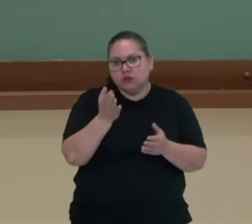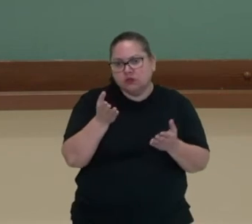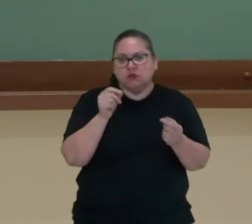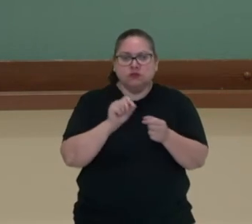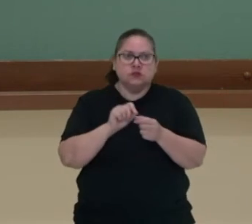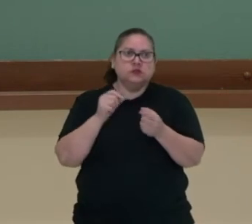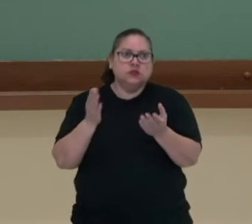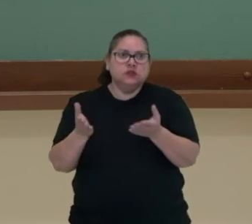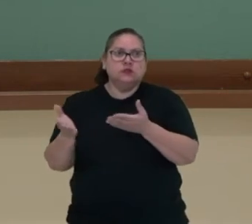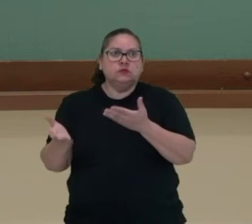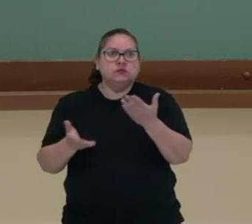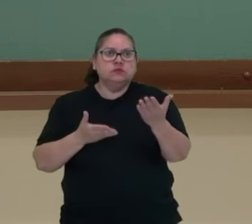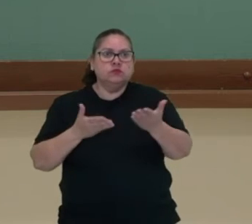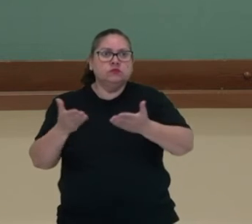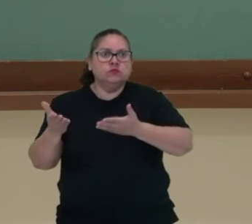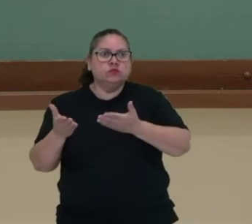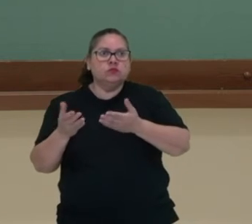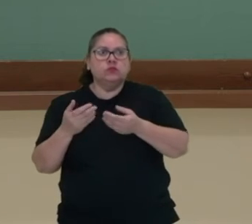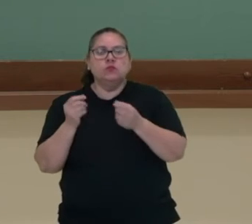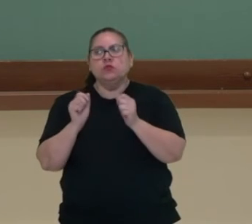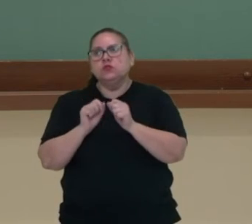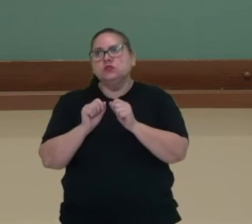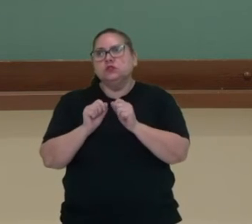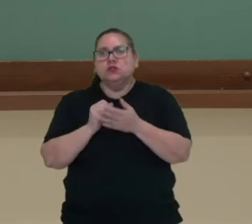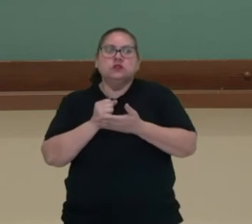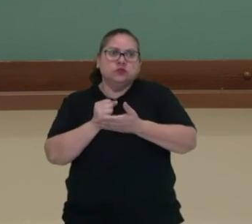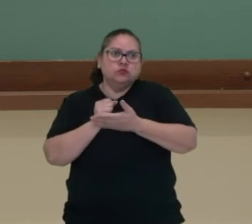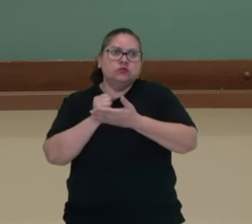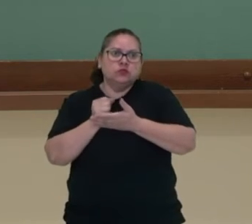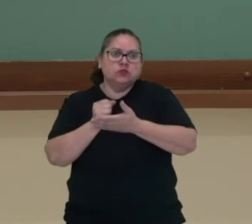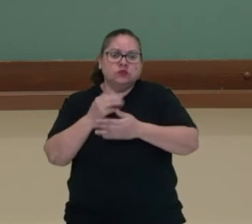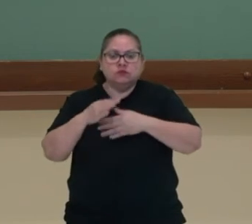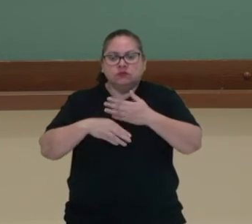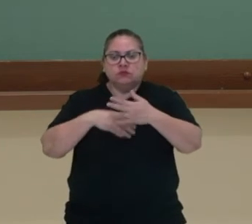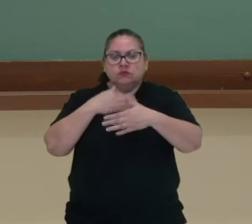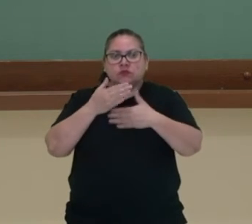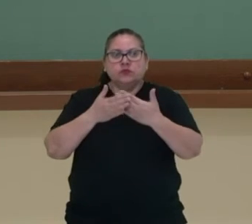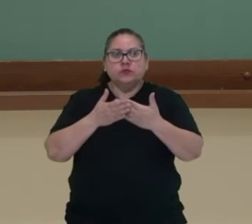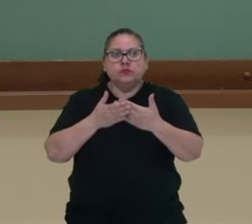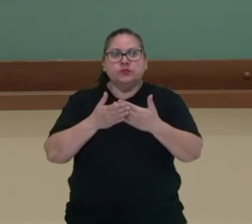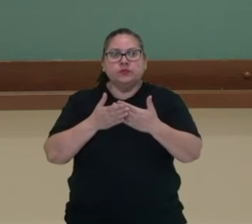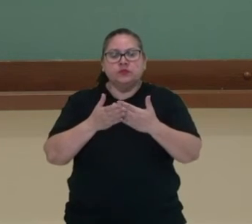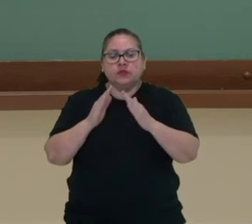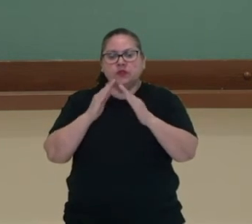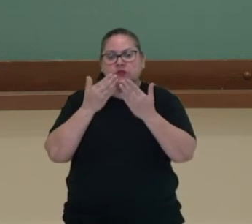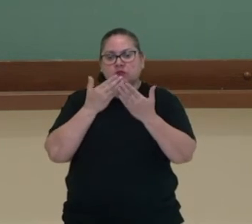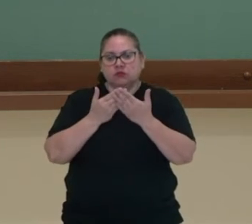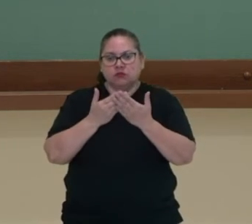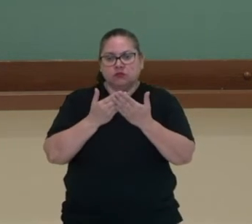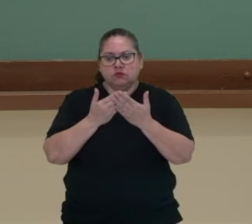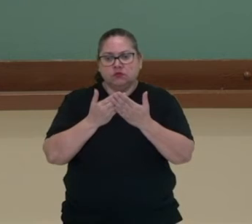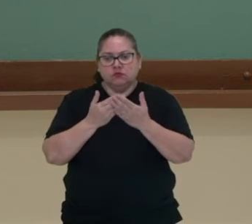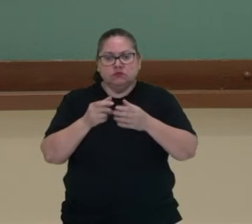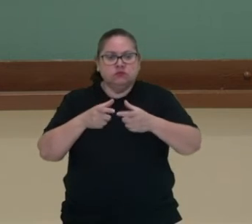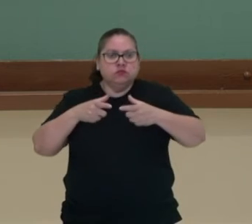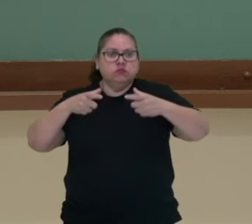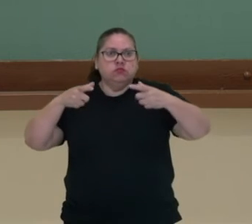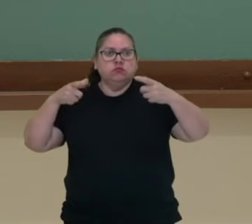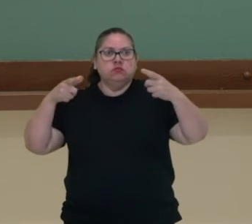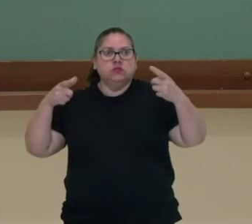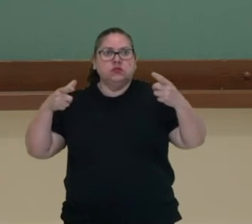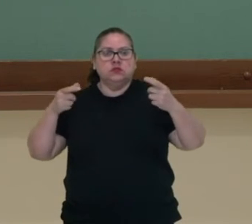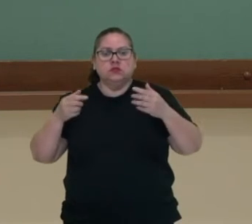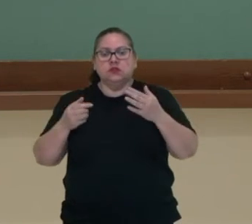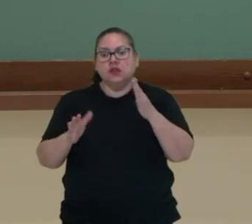né, questões que possam colaborar com esse desenvolvimento. Um colégio, a gente sabe, é um colégio muito grande, né? Então,